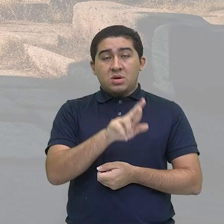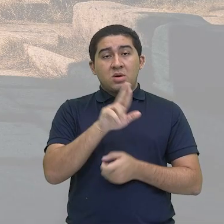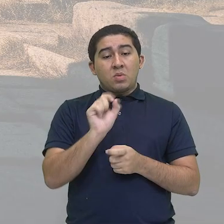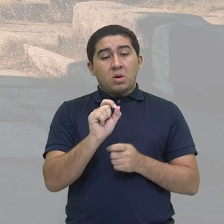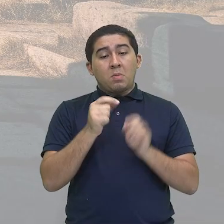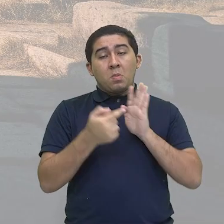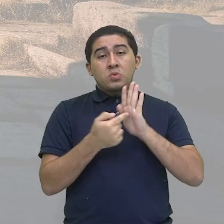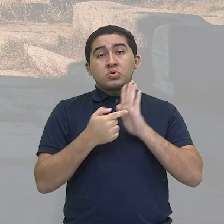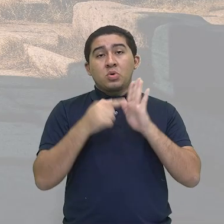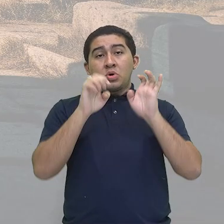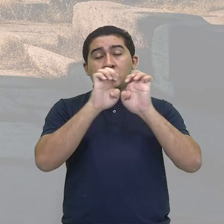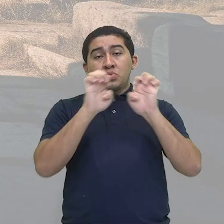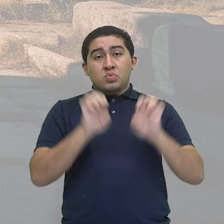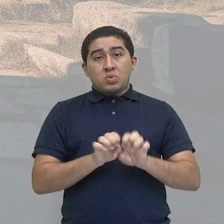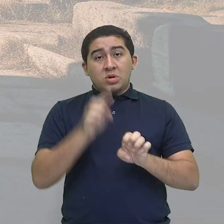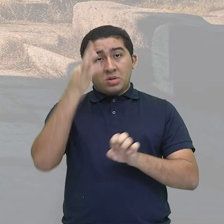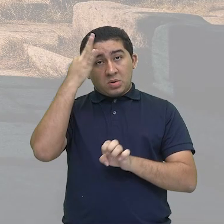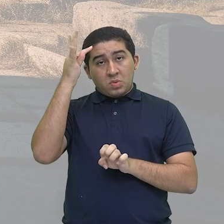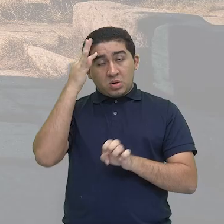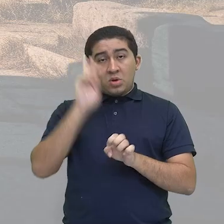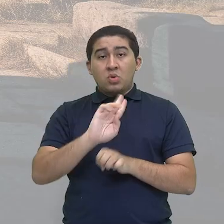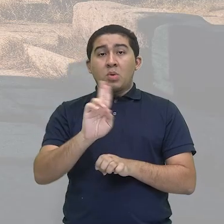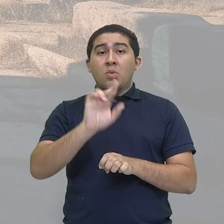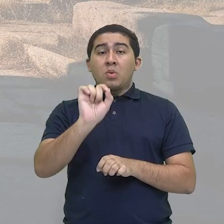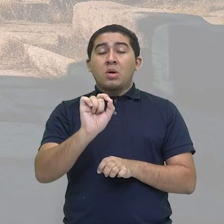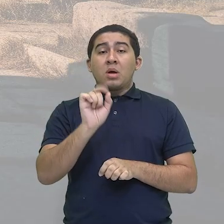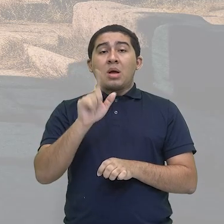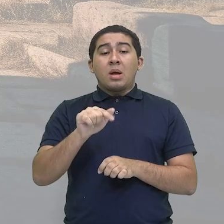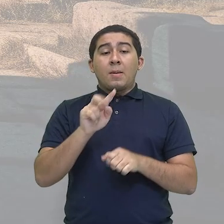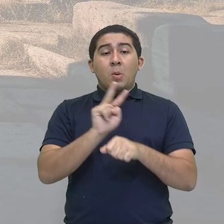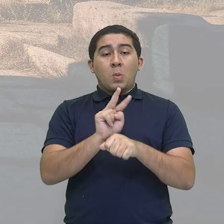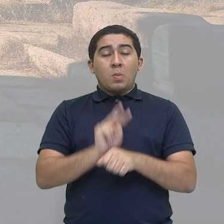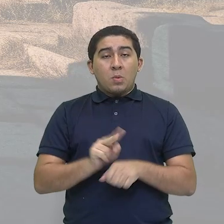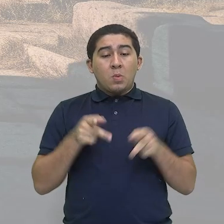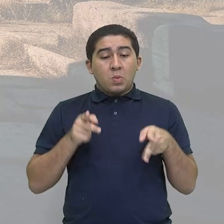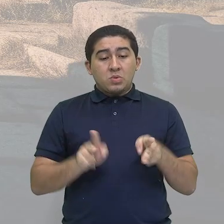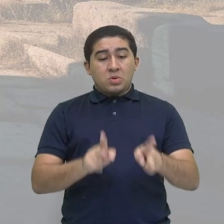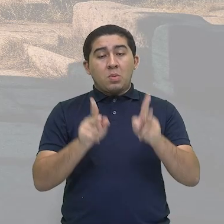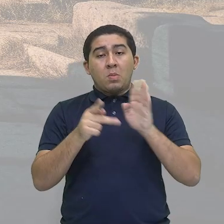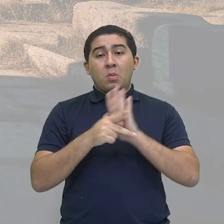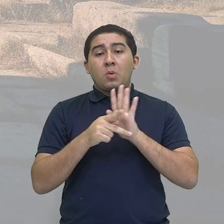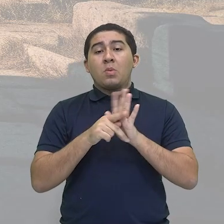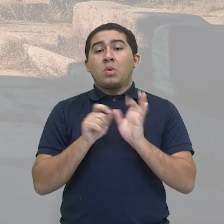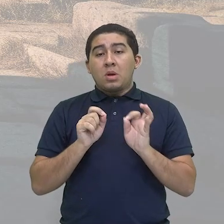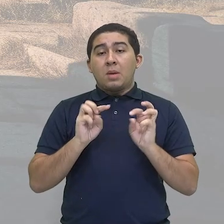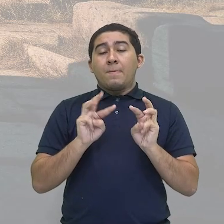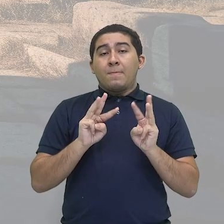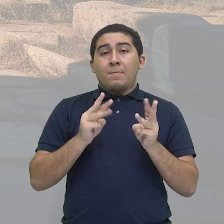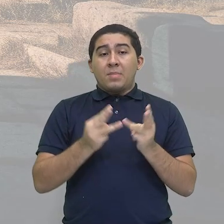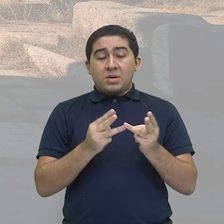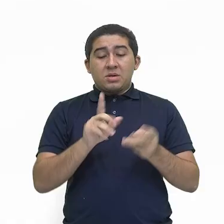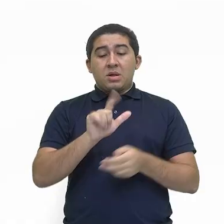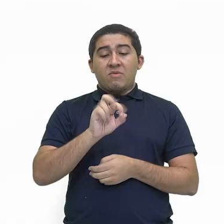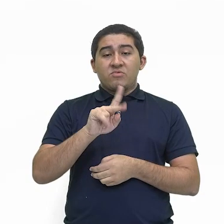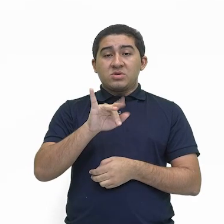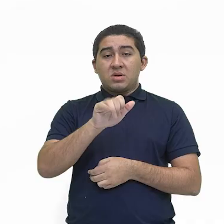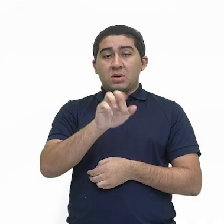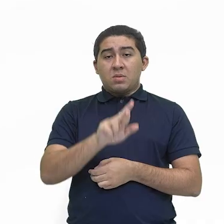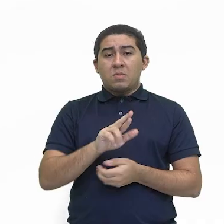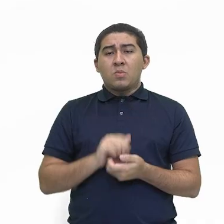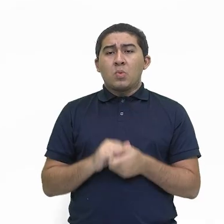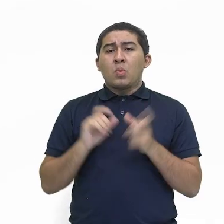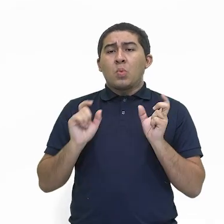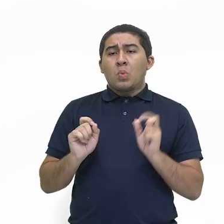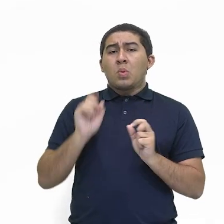uma teoria que é chamada de lei da conservação da massa de Lavoisier. O que